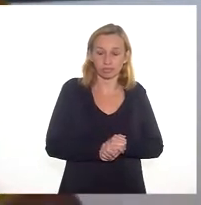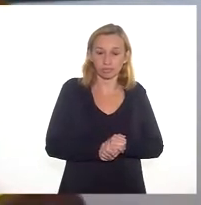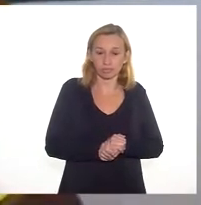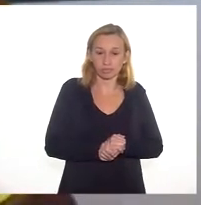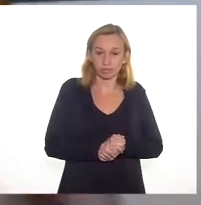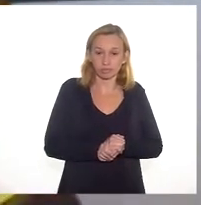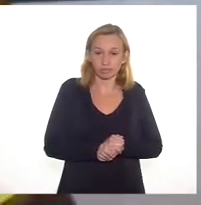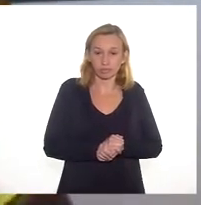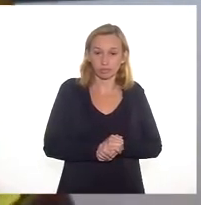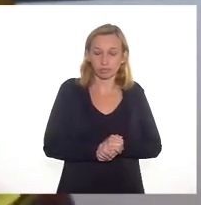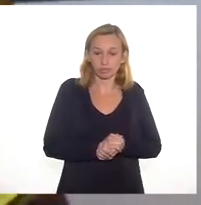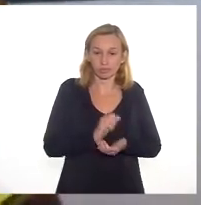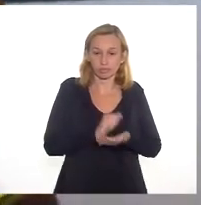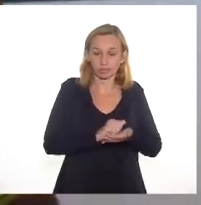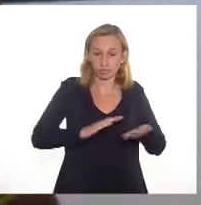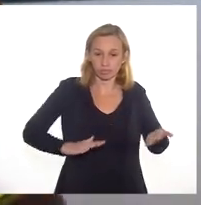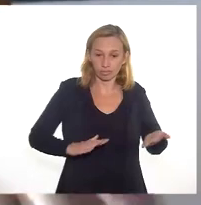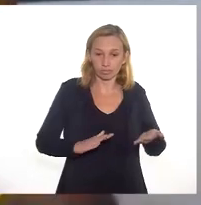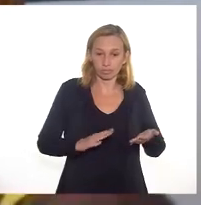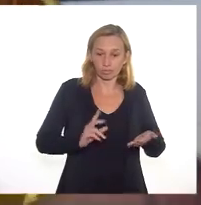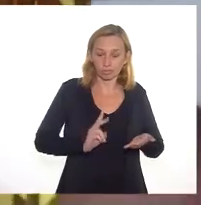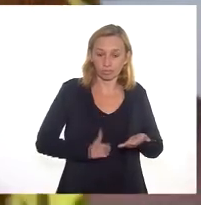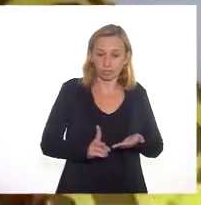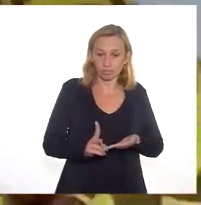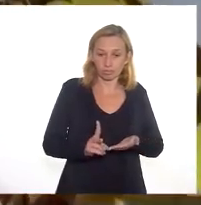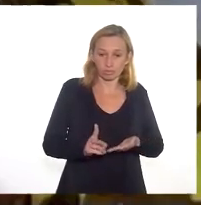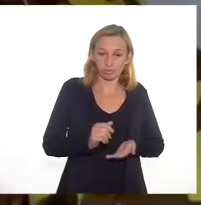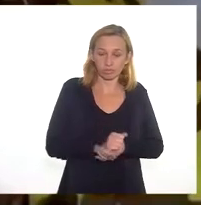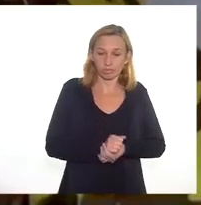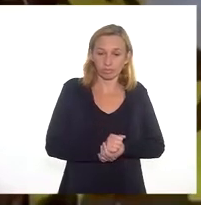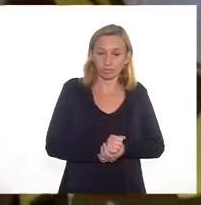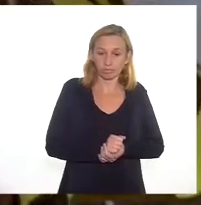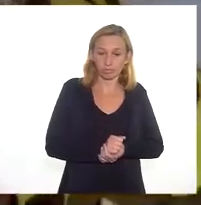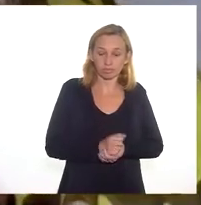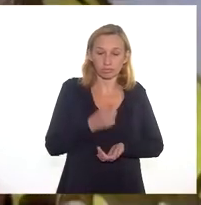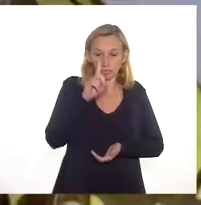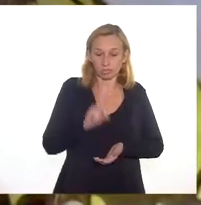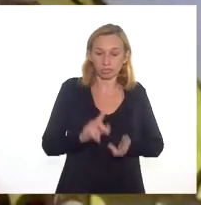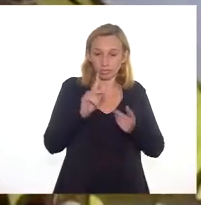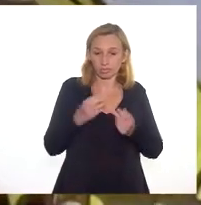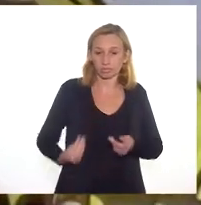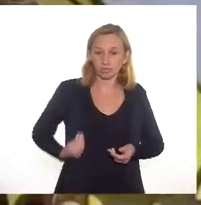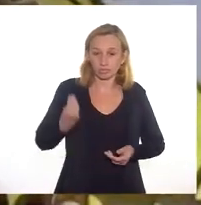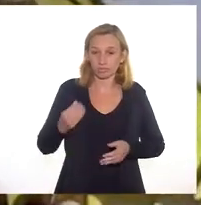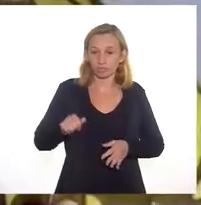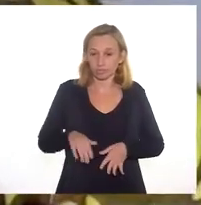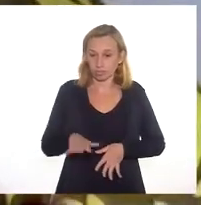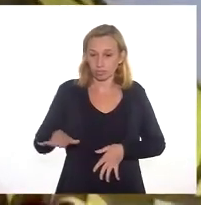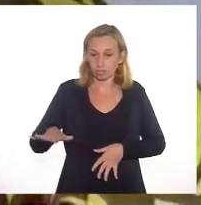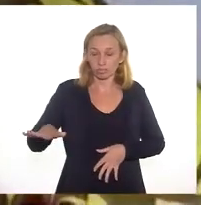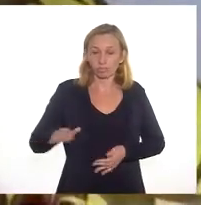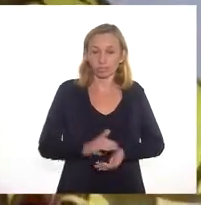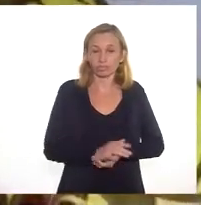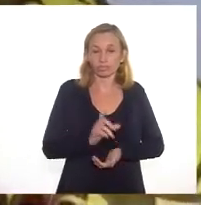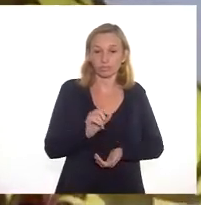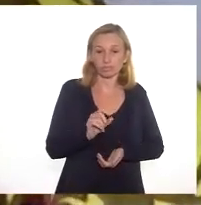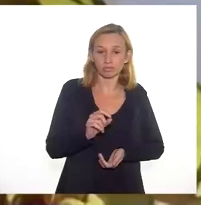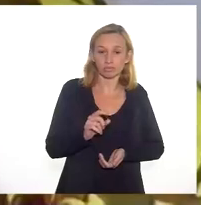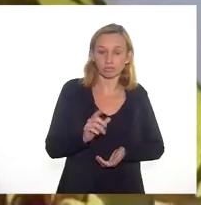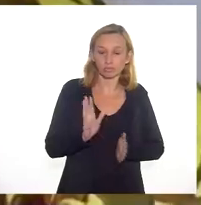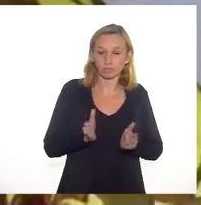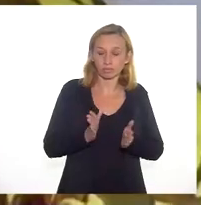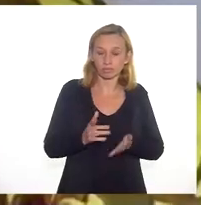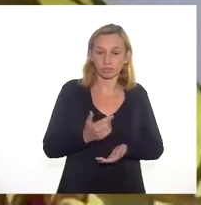pelo exercício constante, né, de busca e cassação do direito à vida nas periferias, e o que a gente hoje se